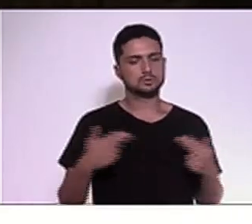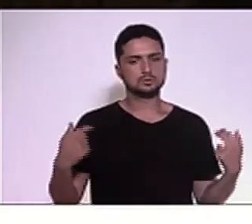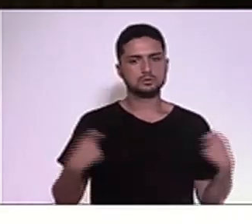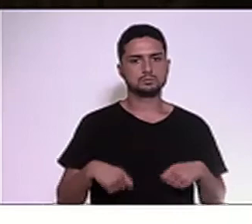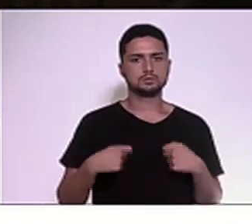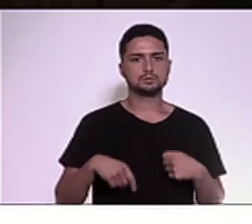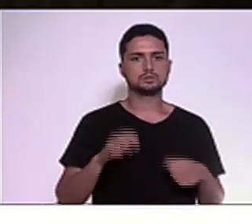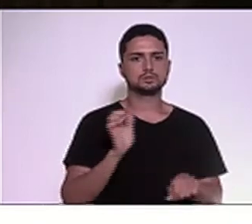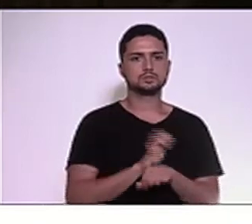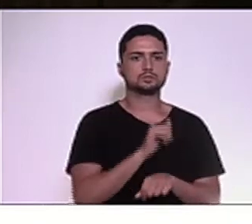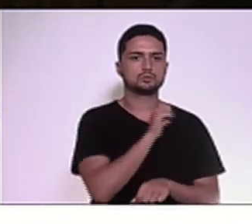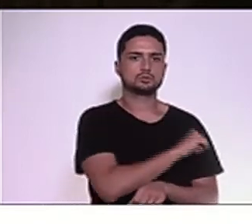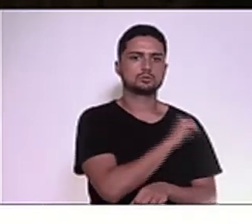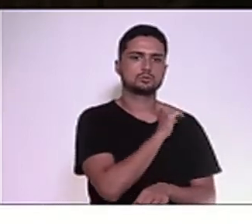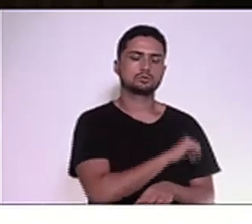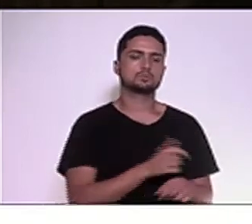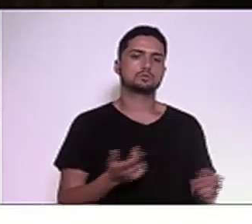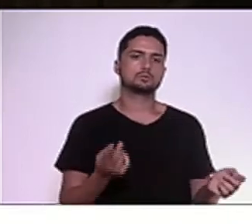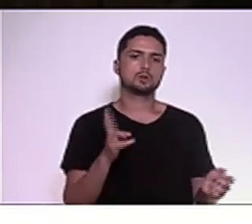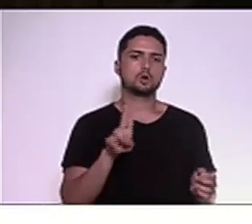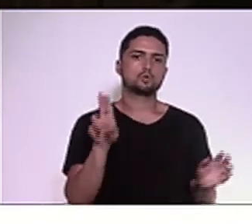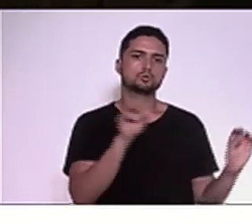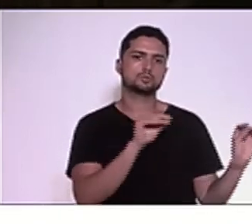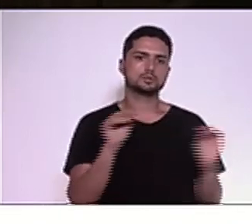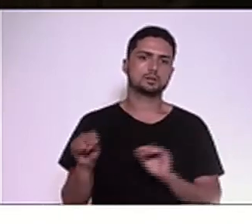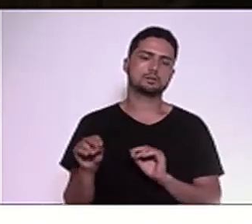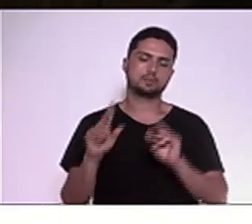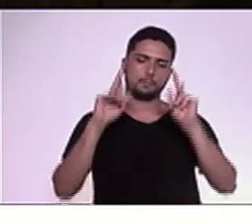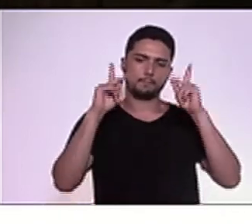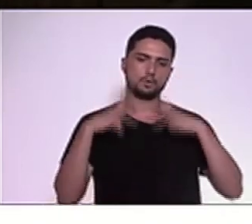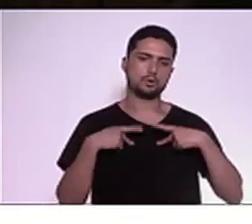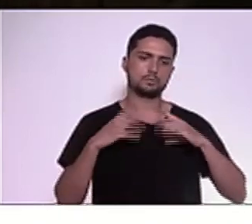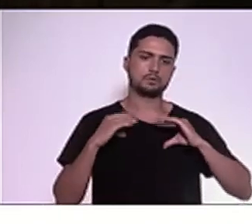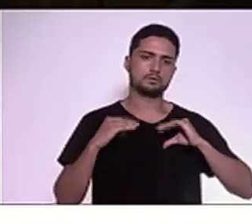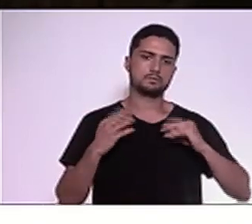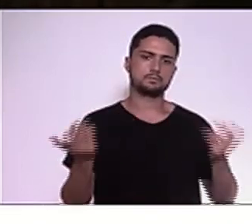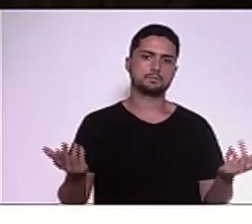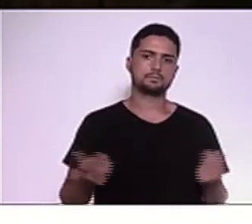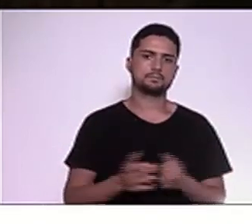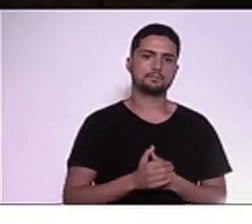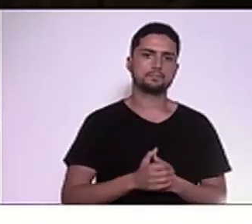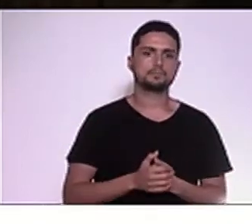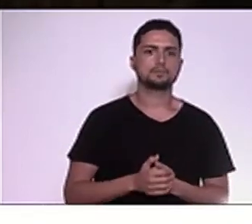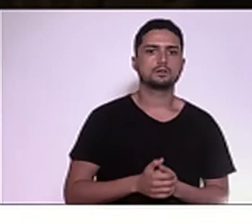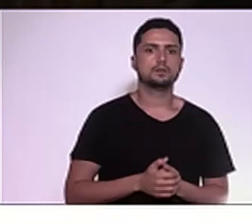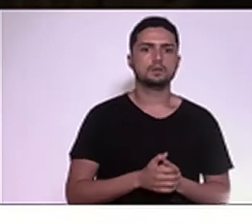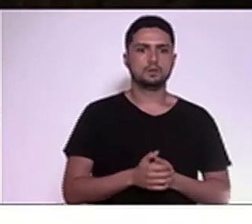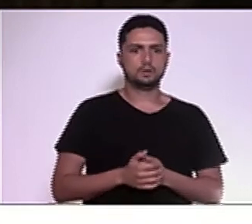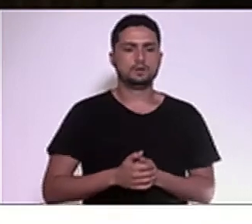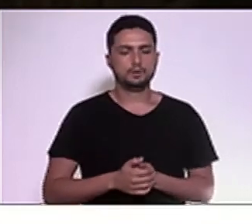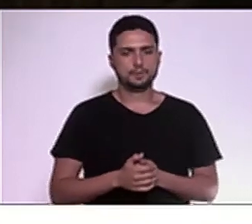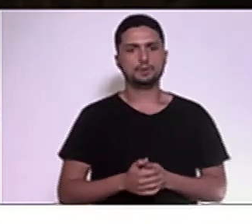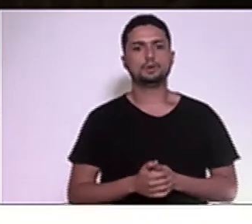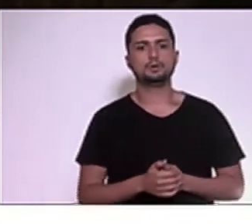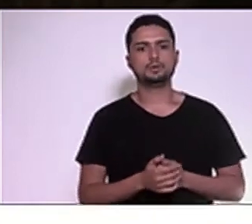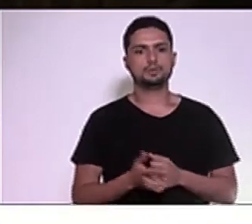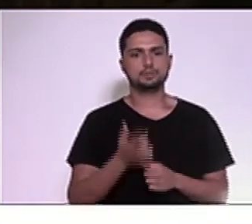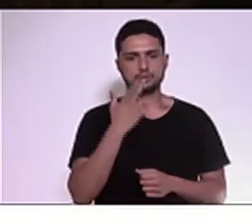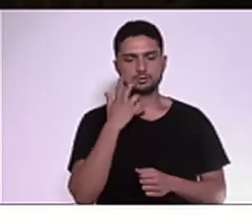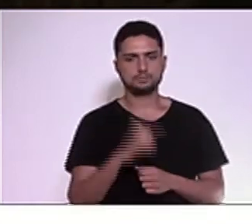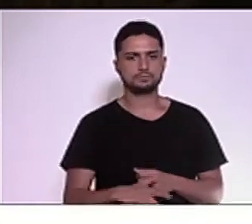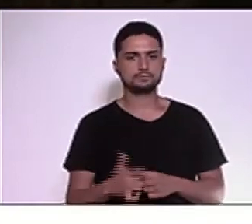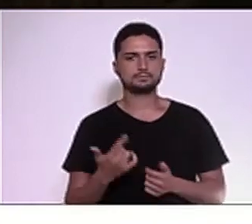do estado do Rio de Janeiro para usar o seu bel prazer. Então, não custa aqui repetir o tamanho não só